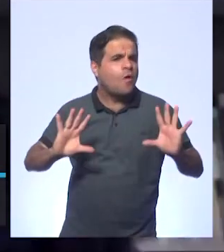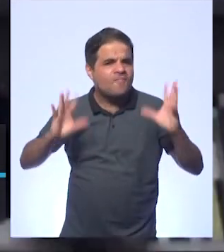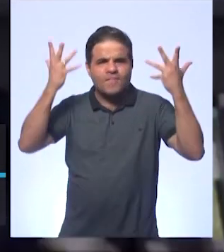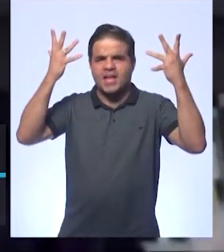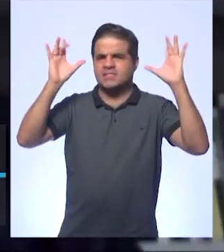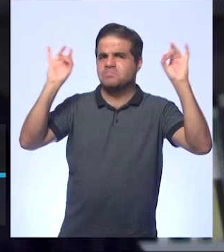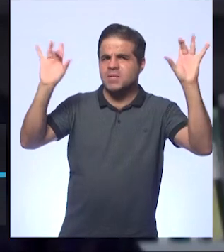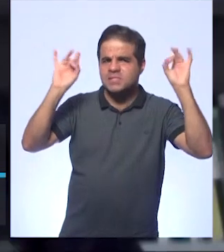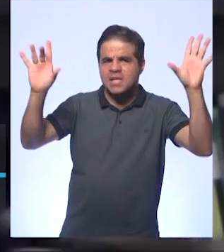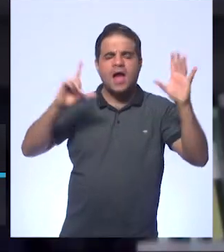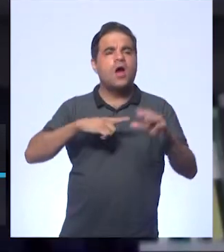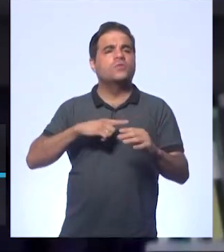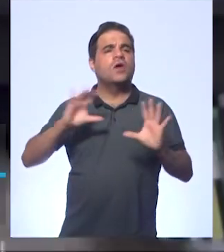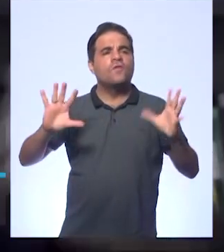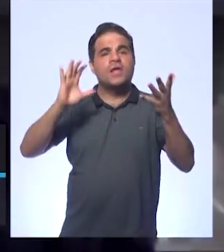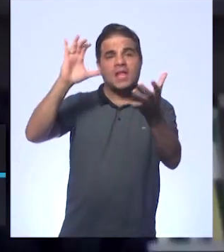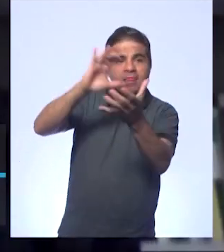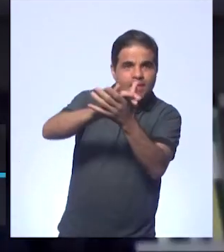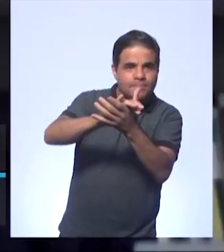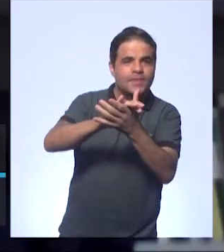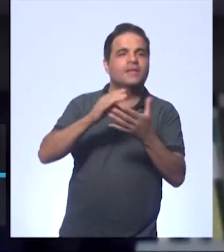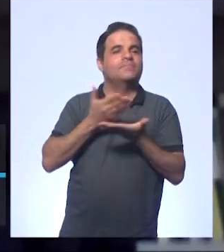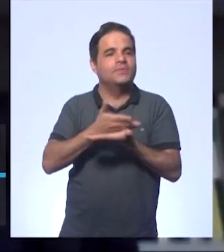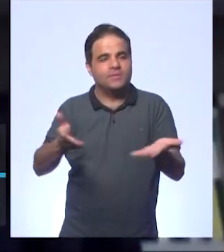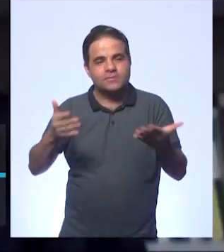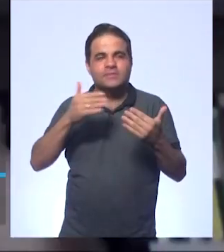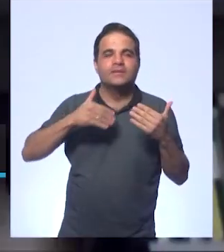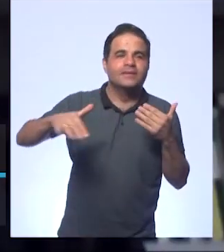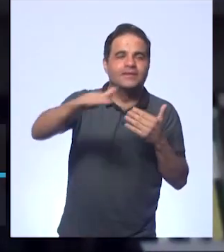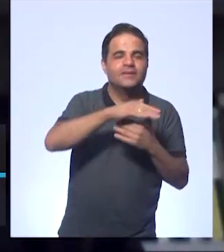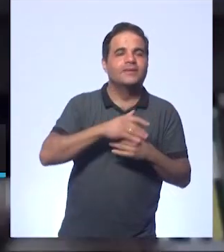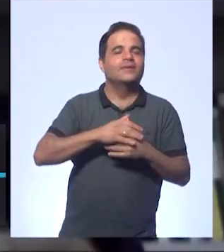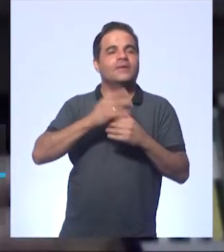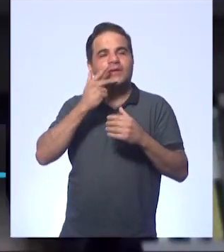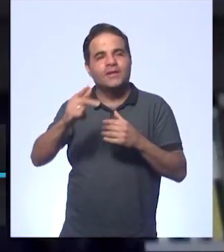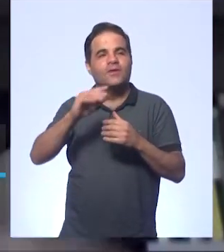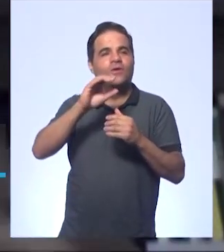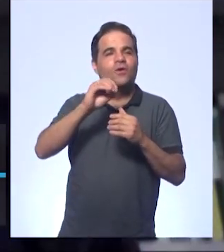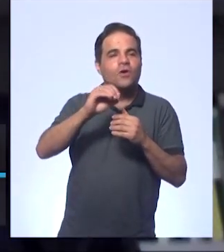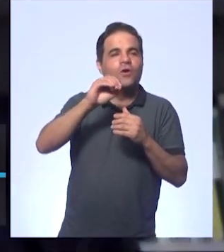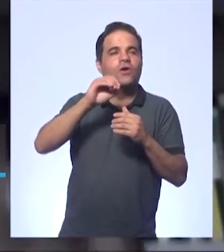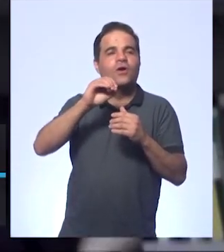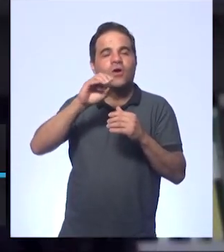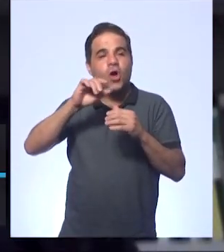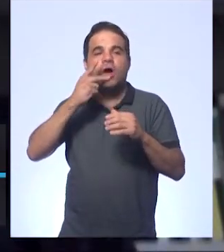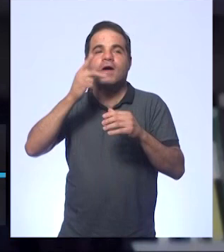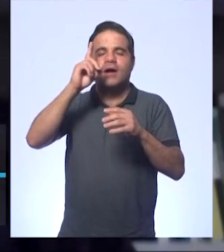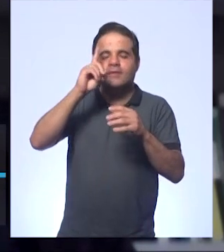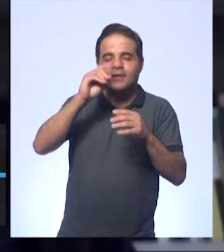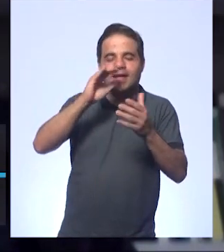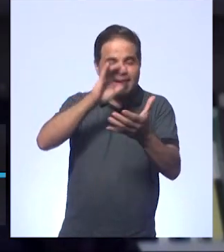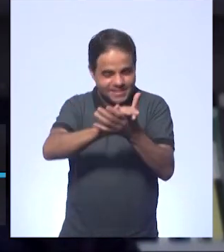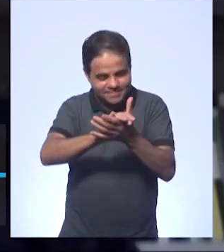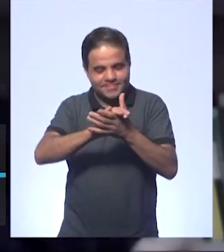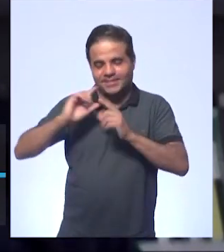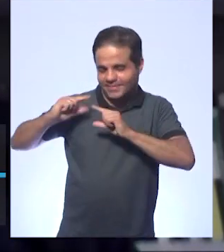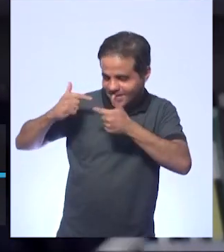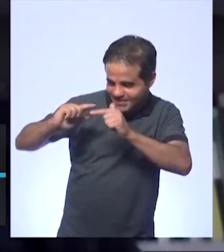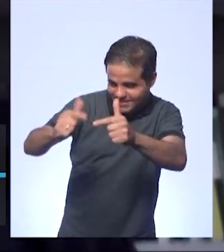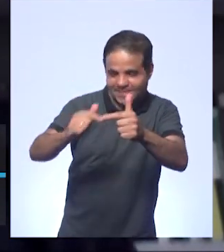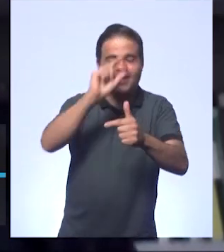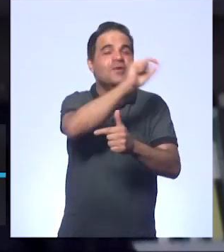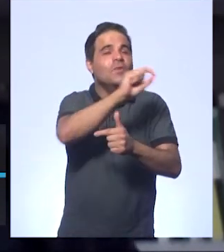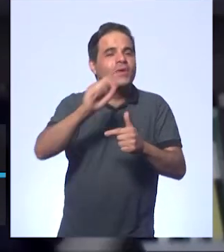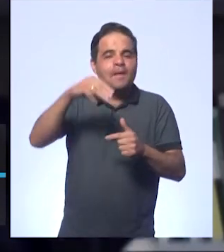evento, quando é um evento de casamento, ou o lobolo é o dote, é o casamento tradicional. Então, o que são